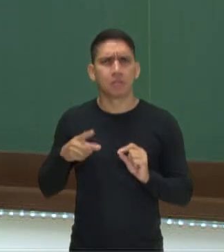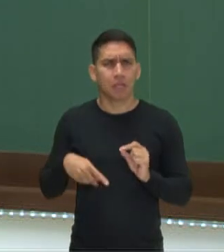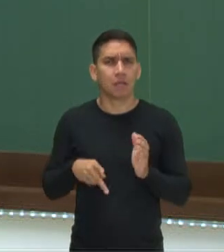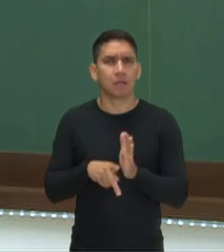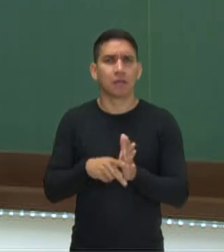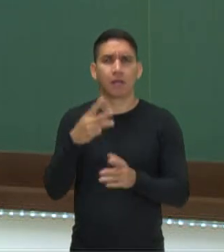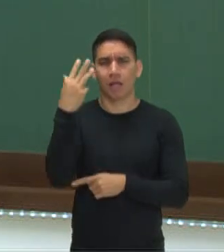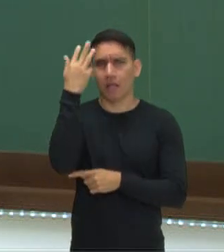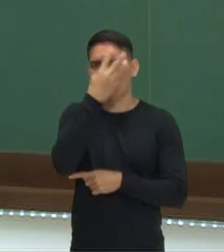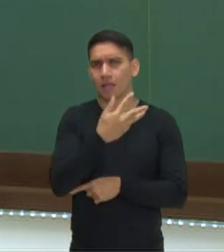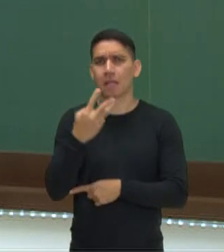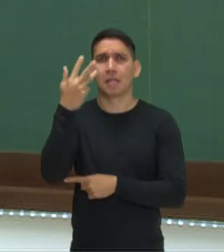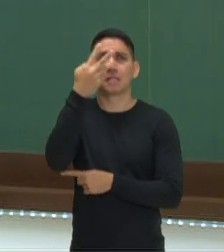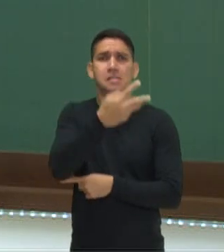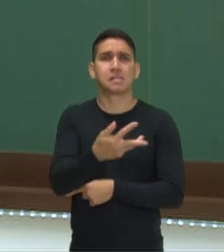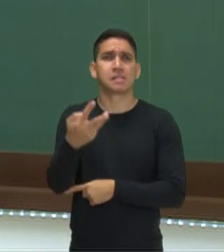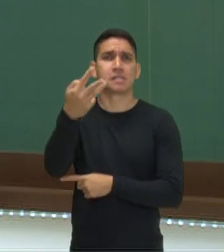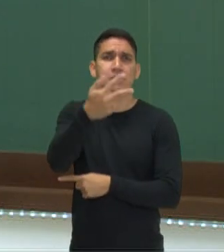13 horas, né?